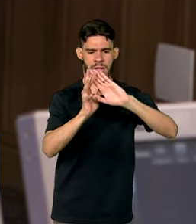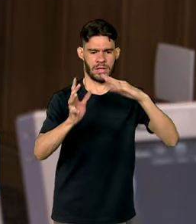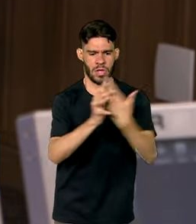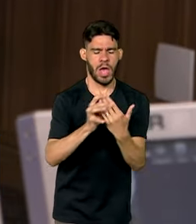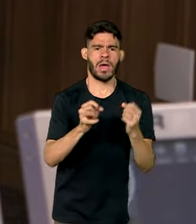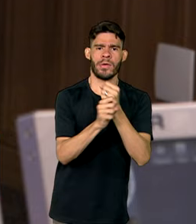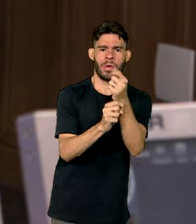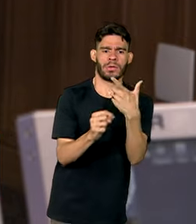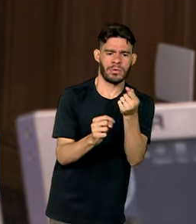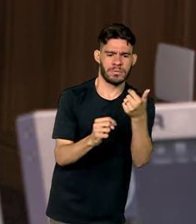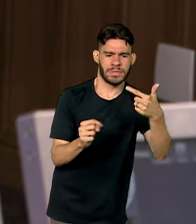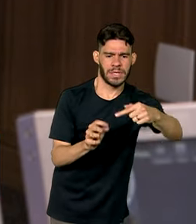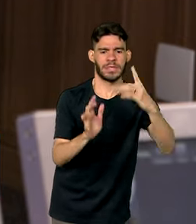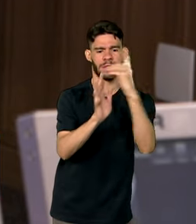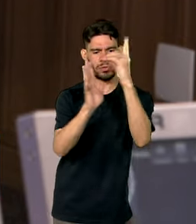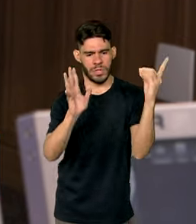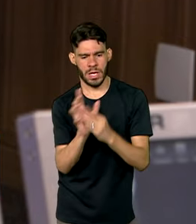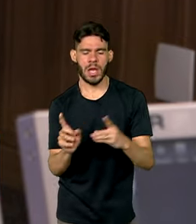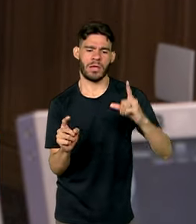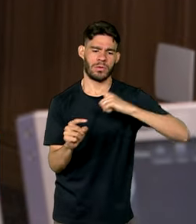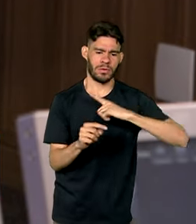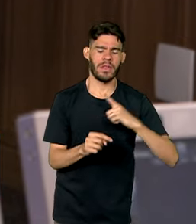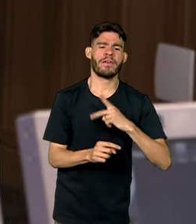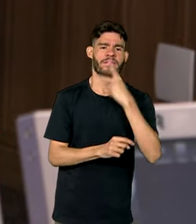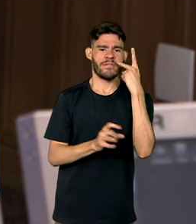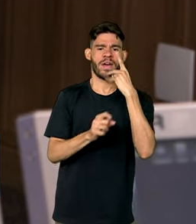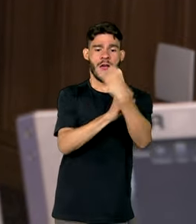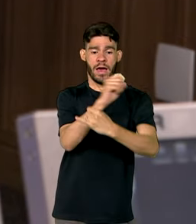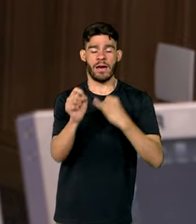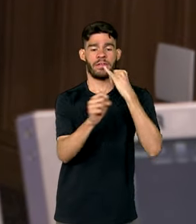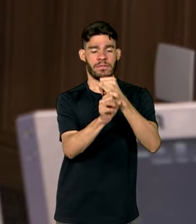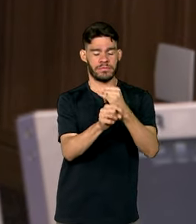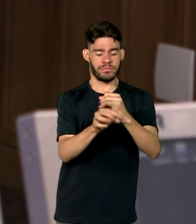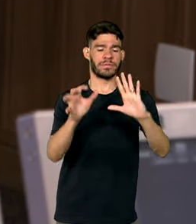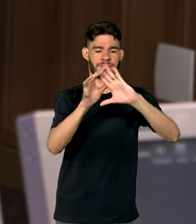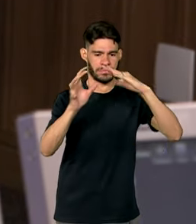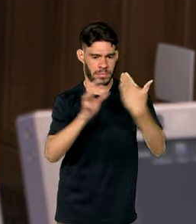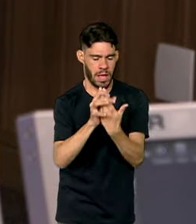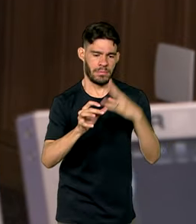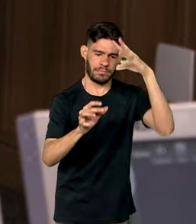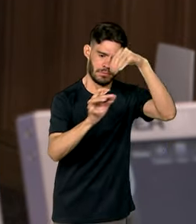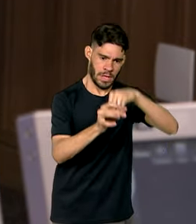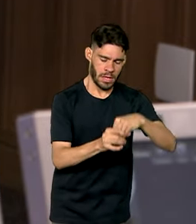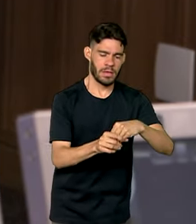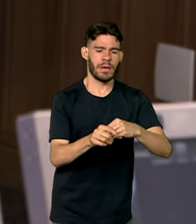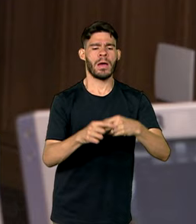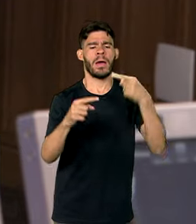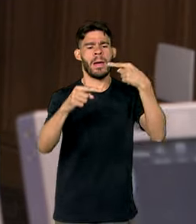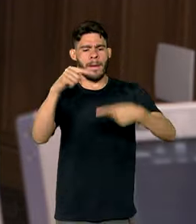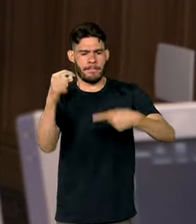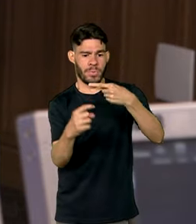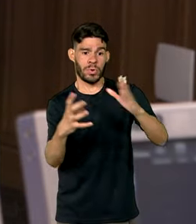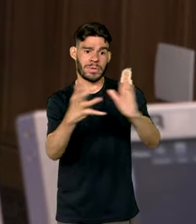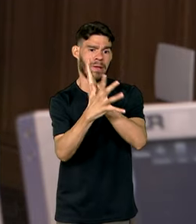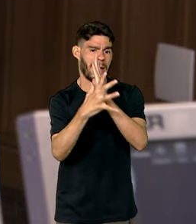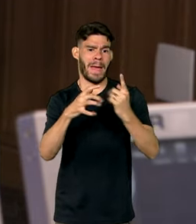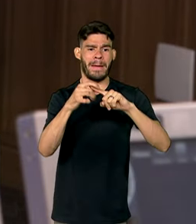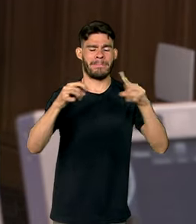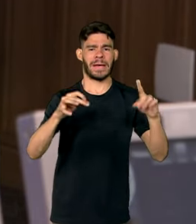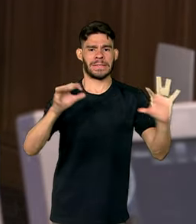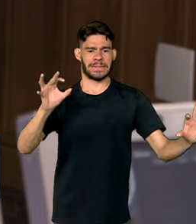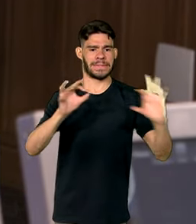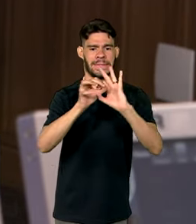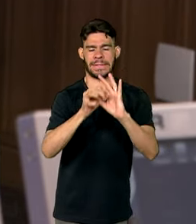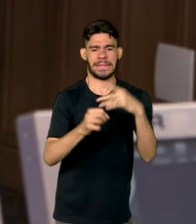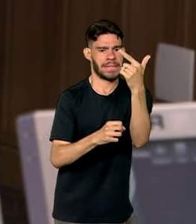2017 a gente já tinha um decreto que falava sobre educação conectada a gente já tinha algumas políticas mas todas desarticuladas a